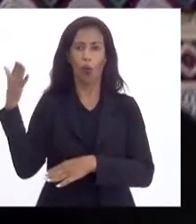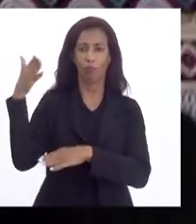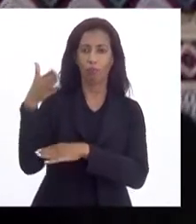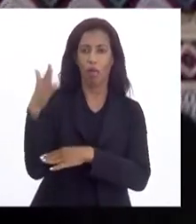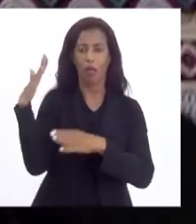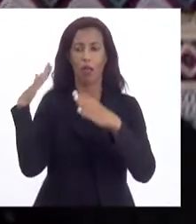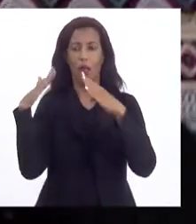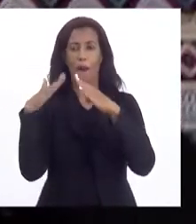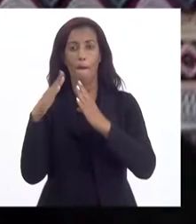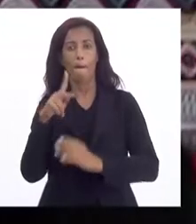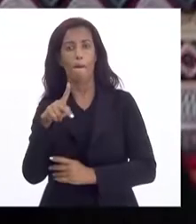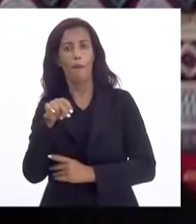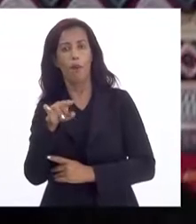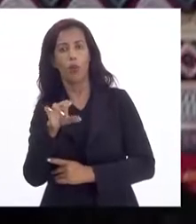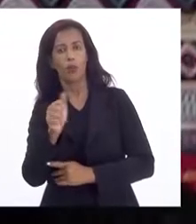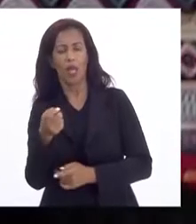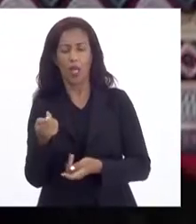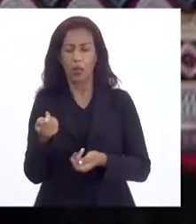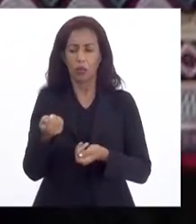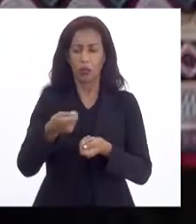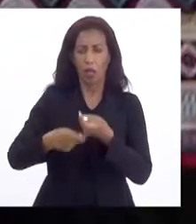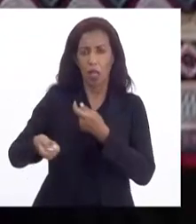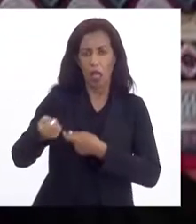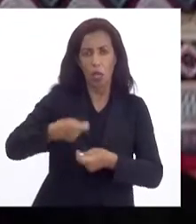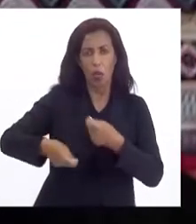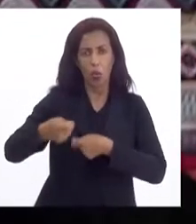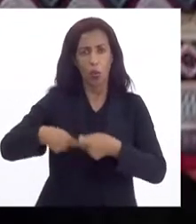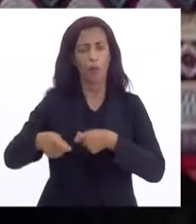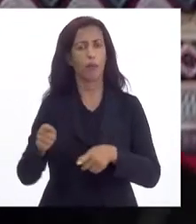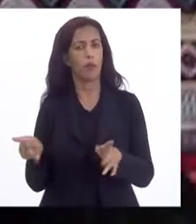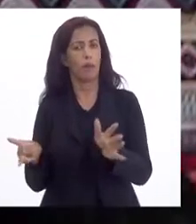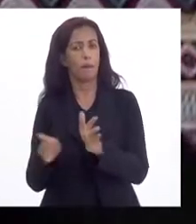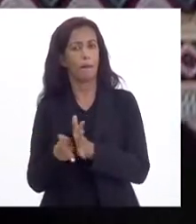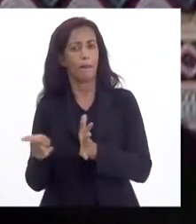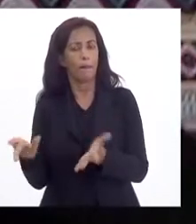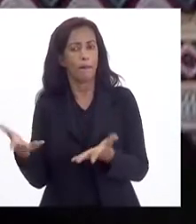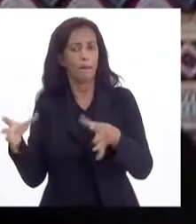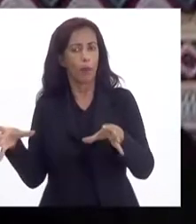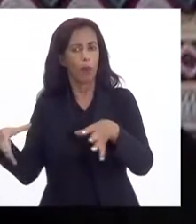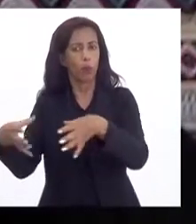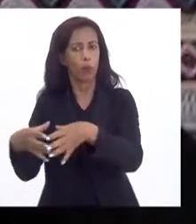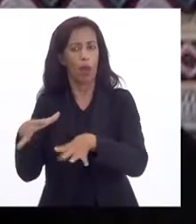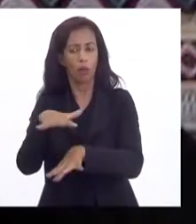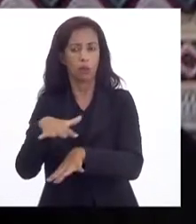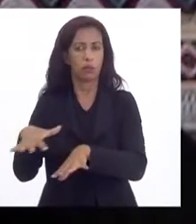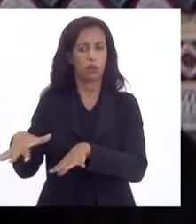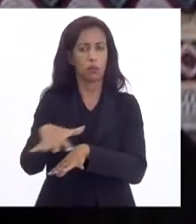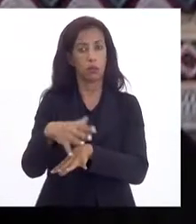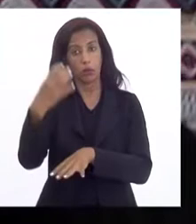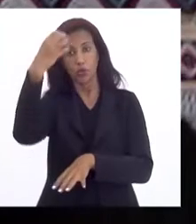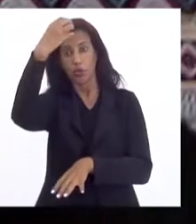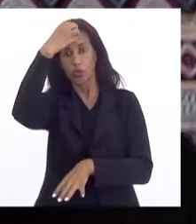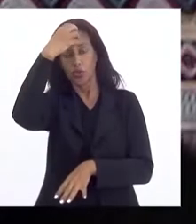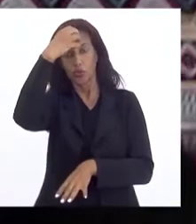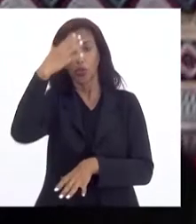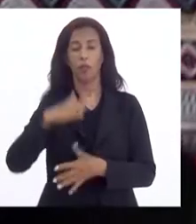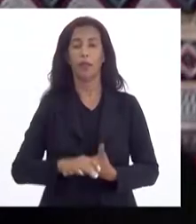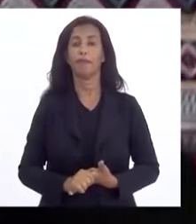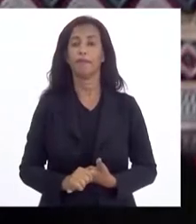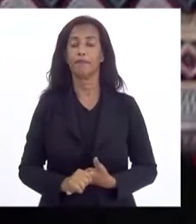hotéis, toda a economia que é inerente ao território de Angra dos Reis, né? A